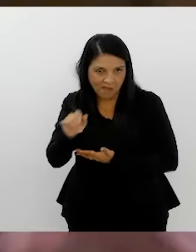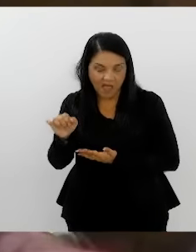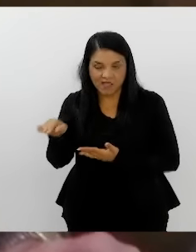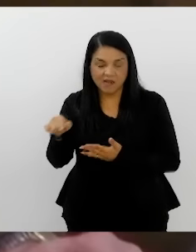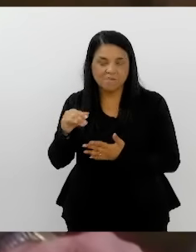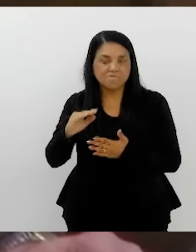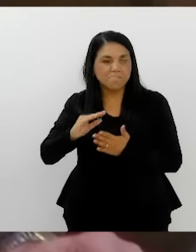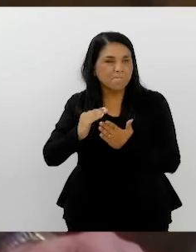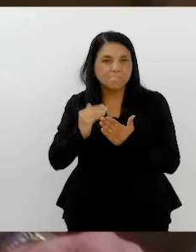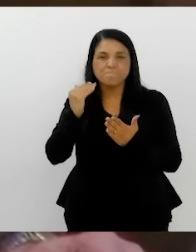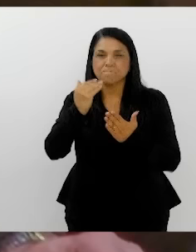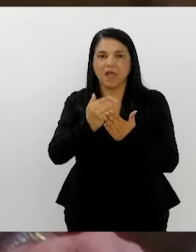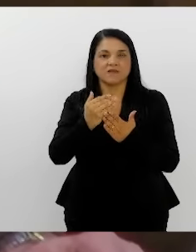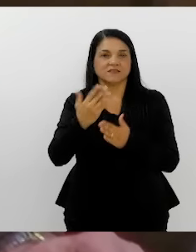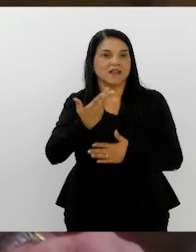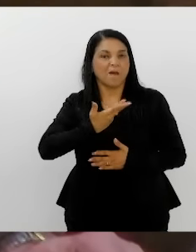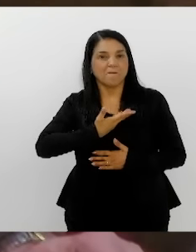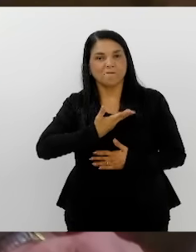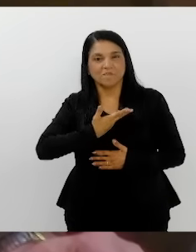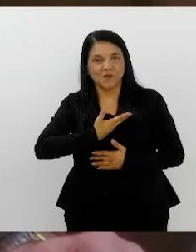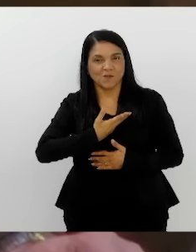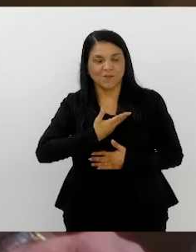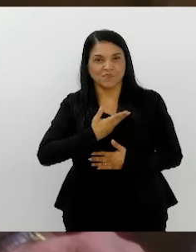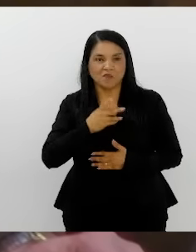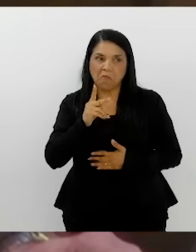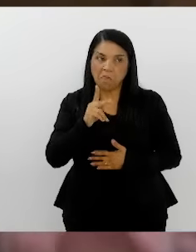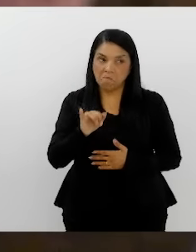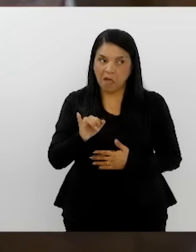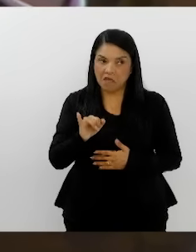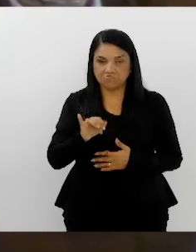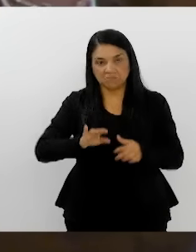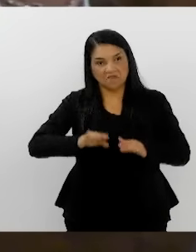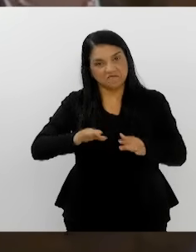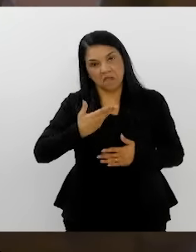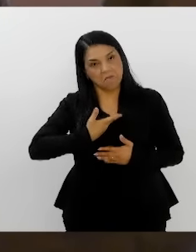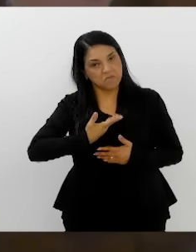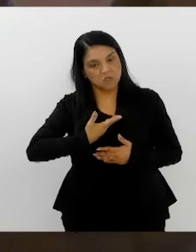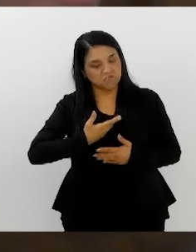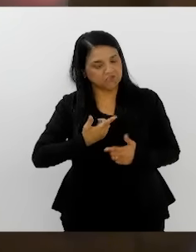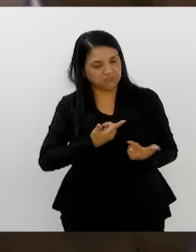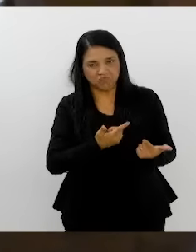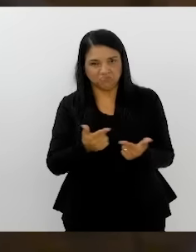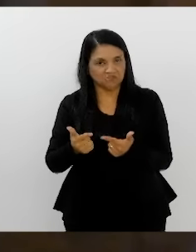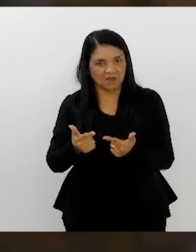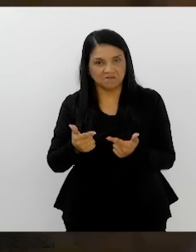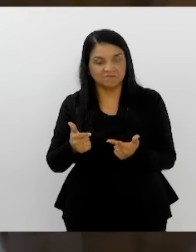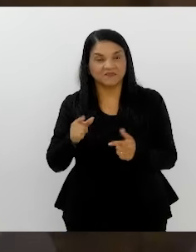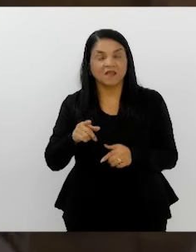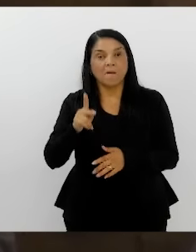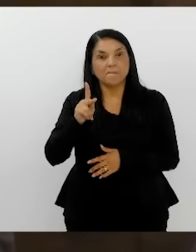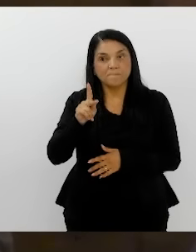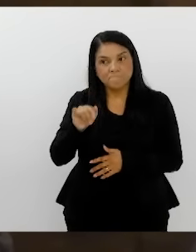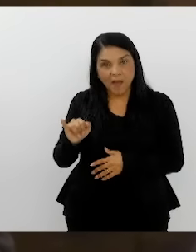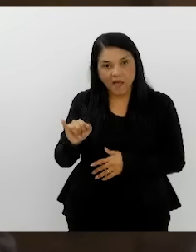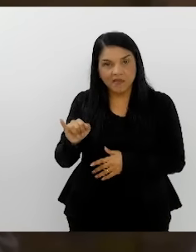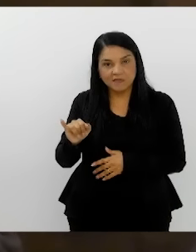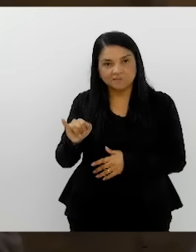amigo, porque o pai pode não ser um amigo. Amigo, diz Nosso Senhor, é aquele que dá vida pelo